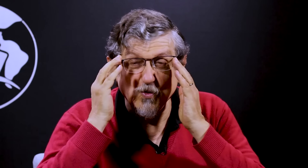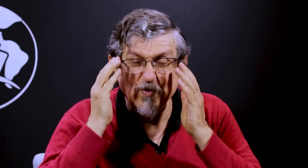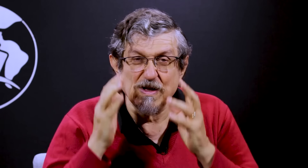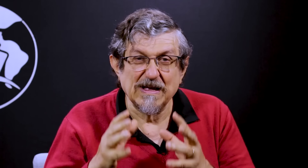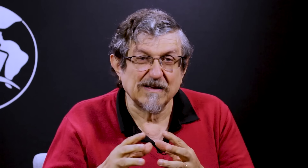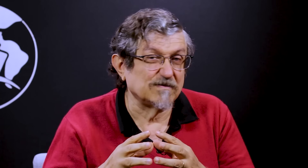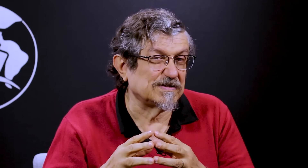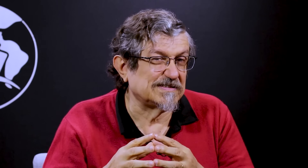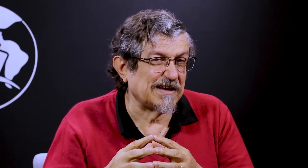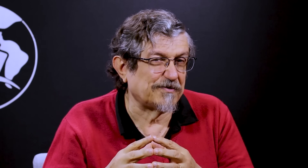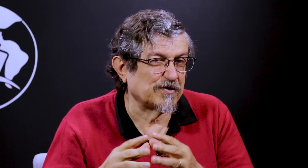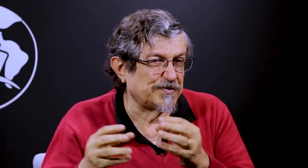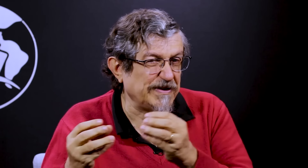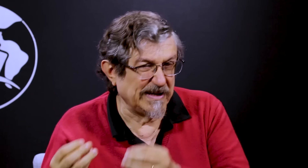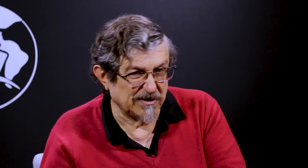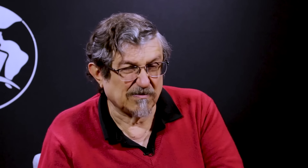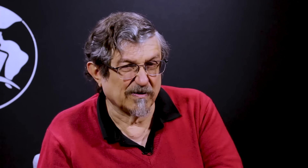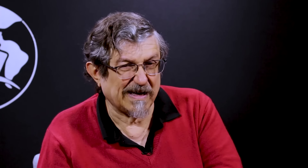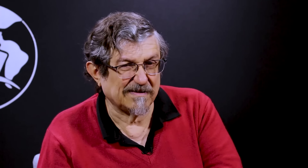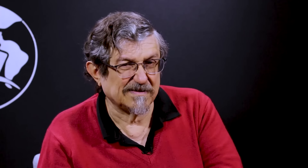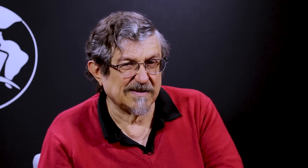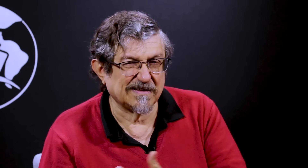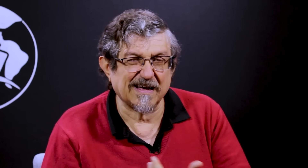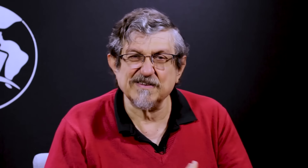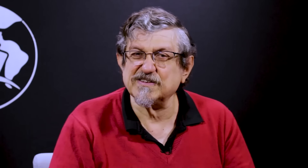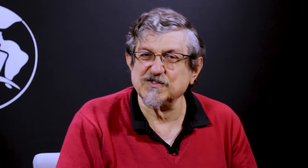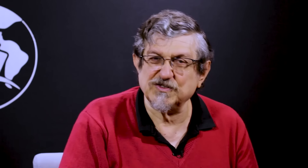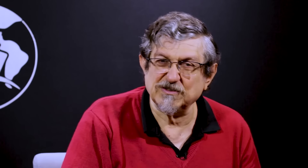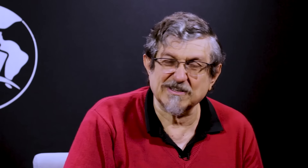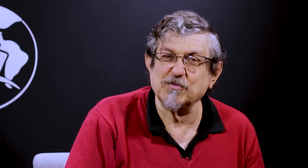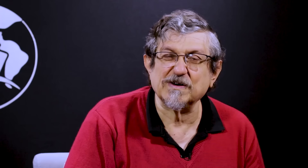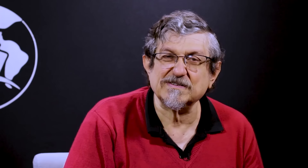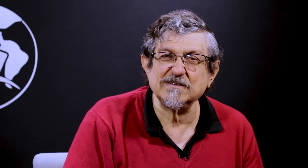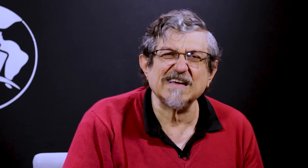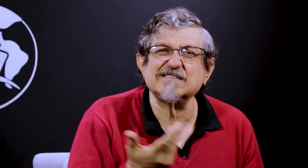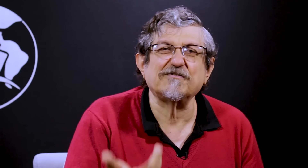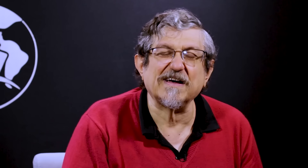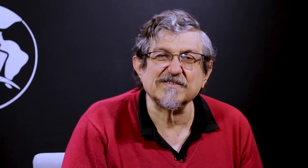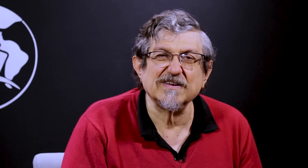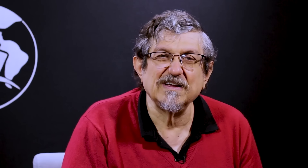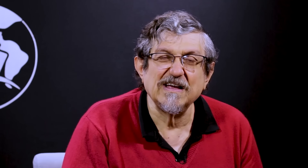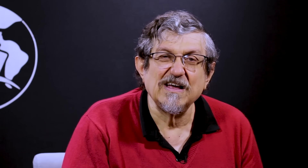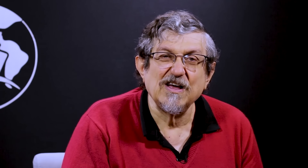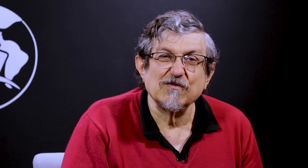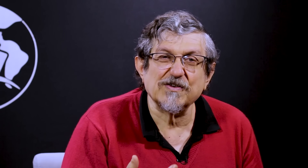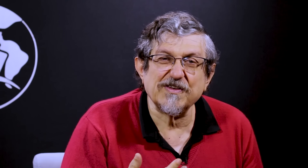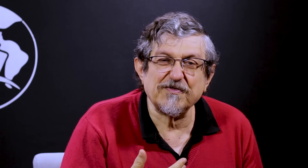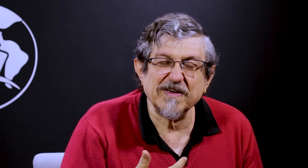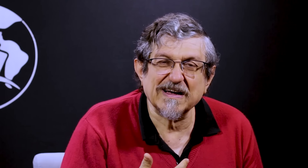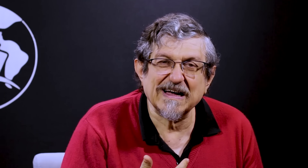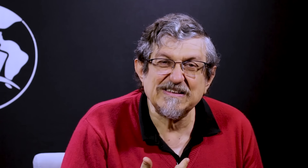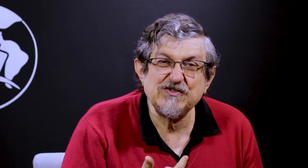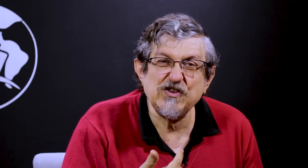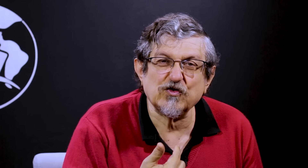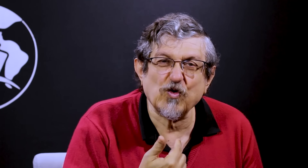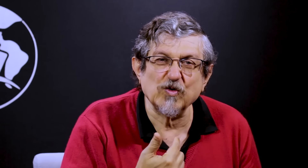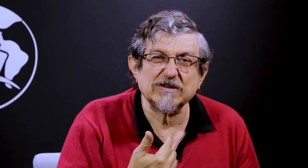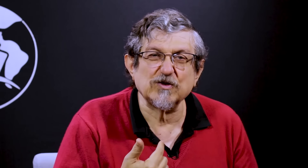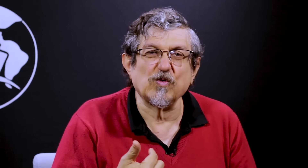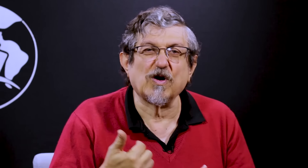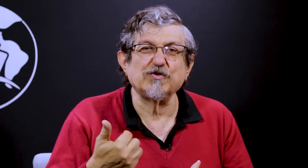maluco você ficou Ferido com alguém você tá ressentido Tá aborrecido O que que você faz você fica